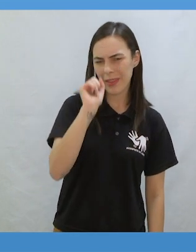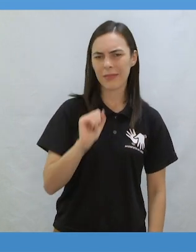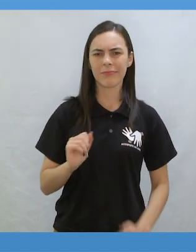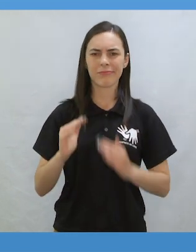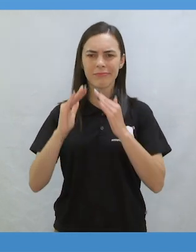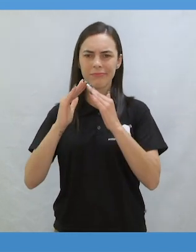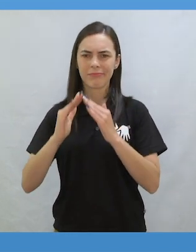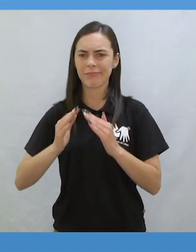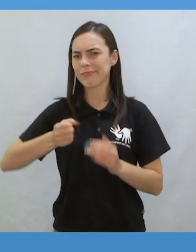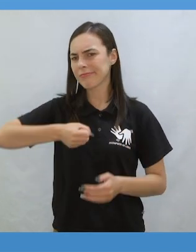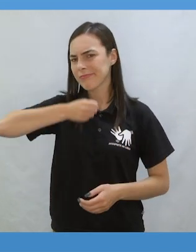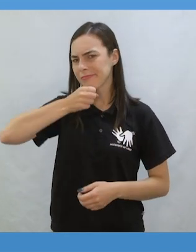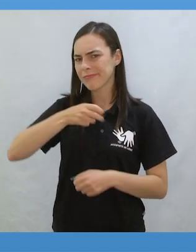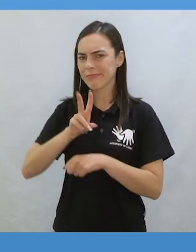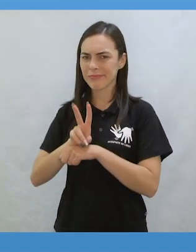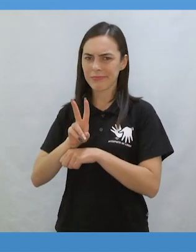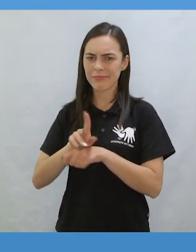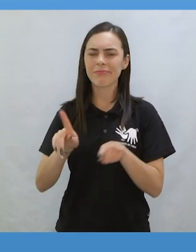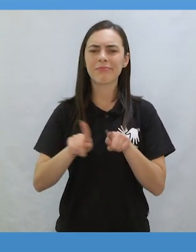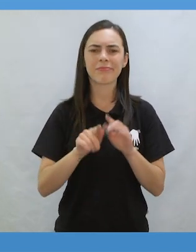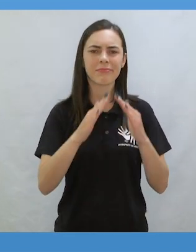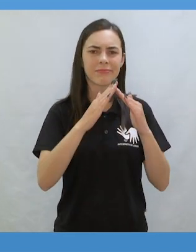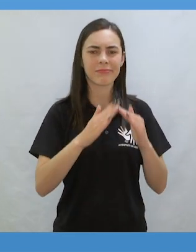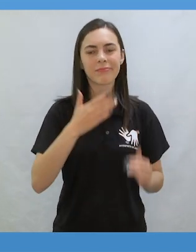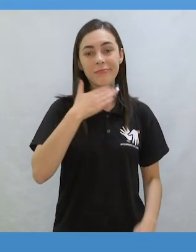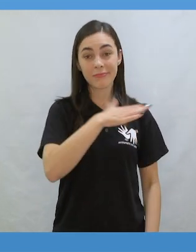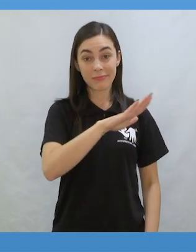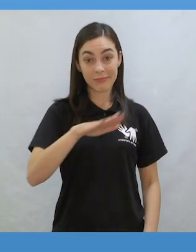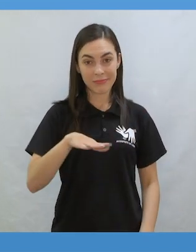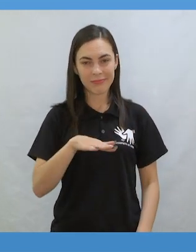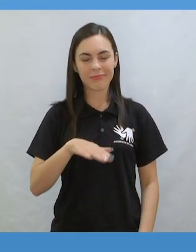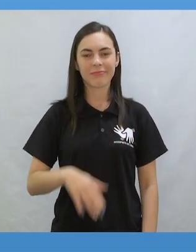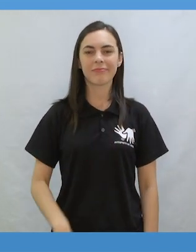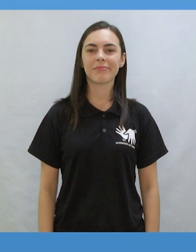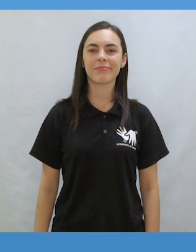hospitalares, lares de idosos e abrigos infantis.